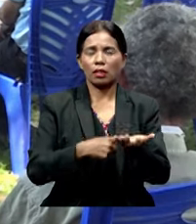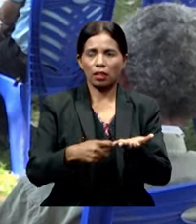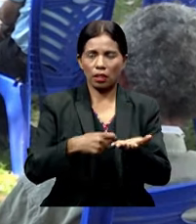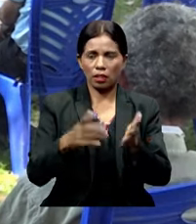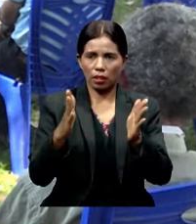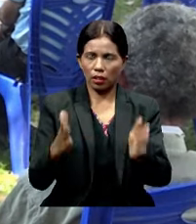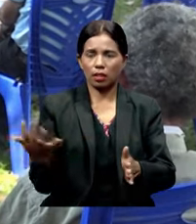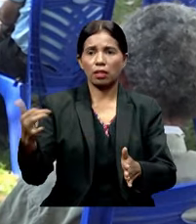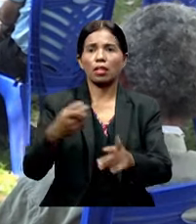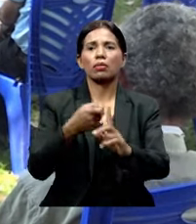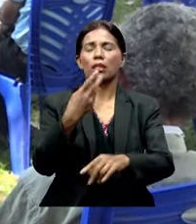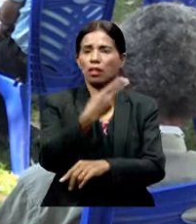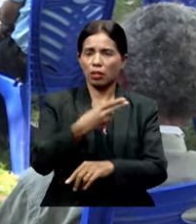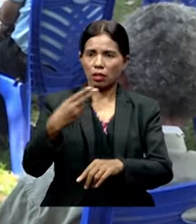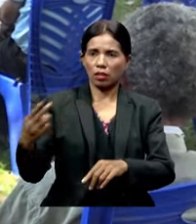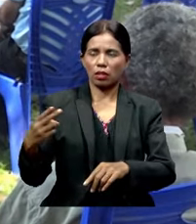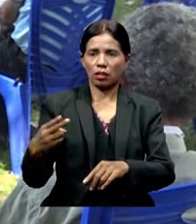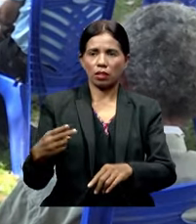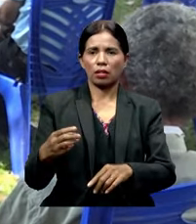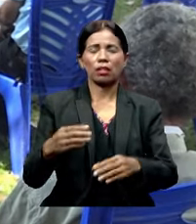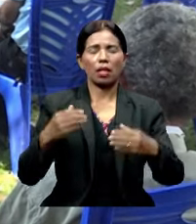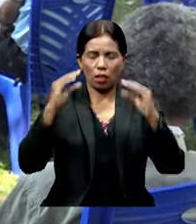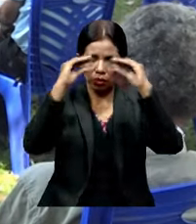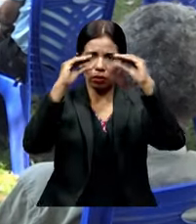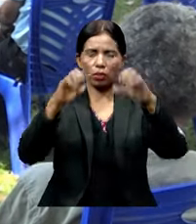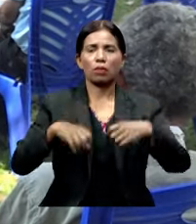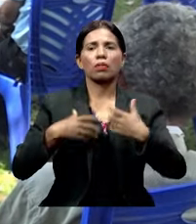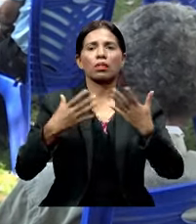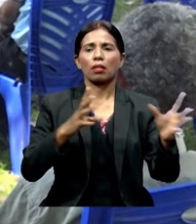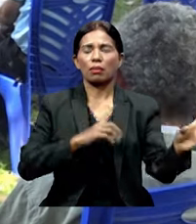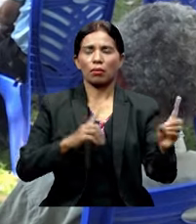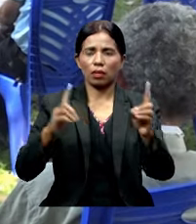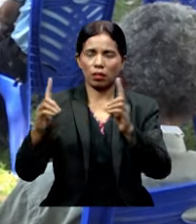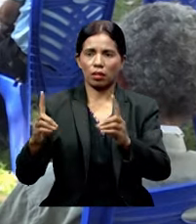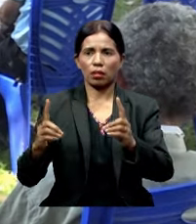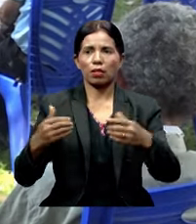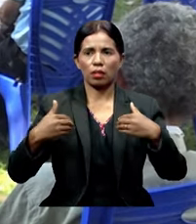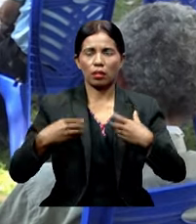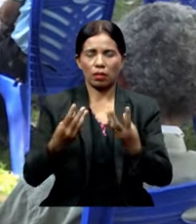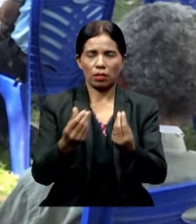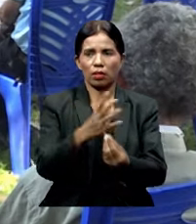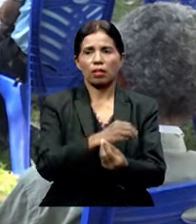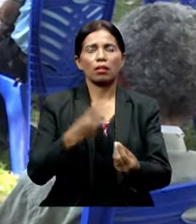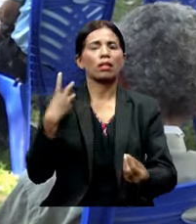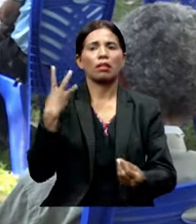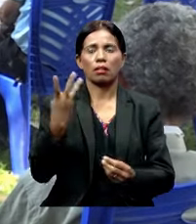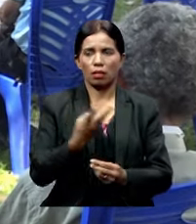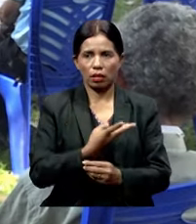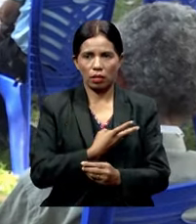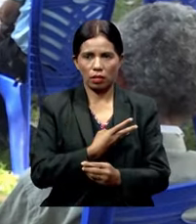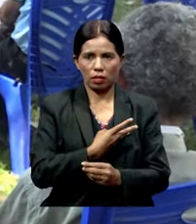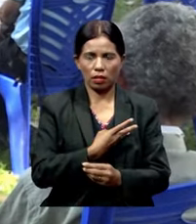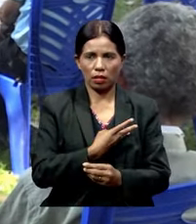mas mai hoje Indonésia motiva ona hanori ona oin sa para to implementa povo também mas povo adubo ba itania